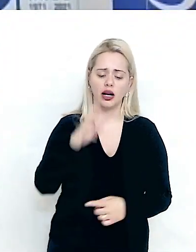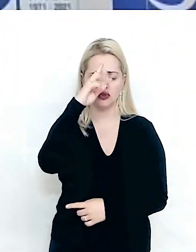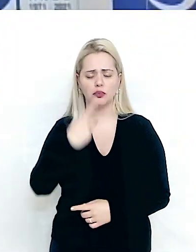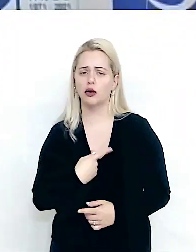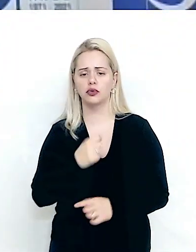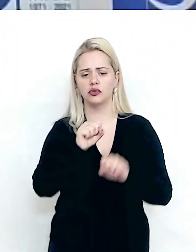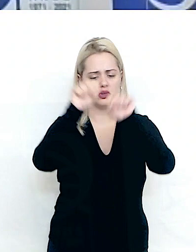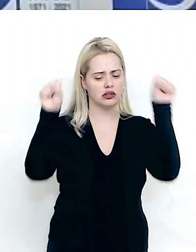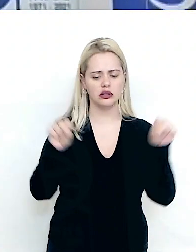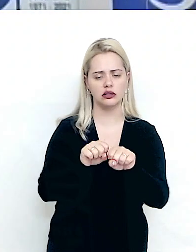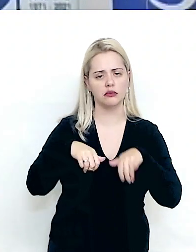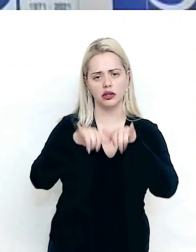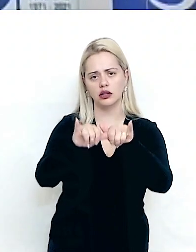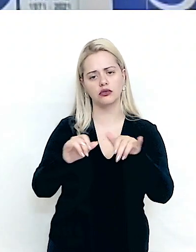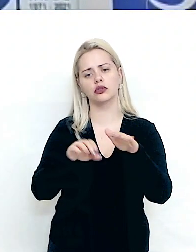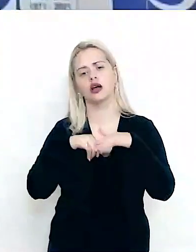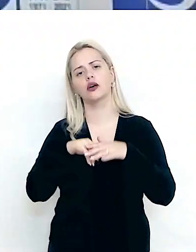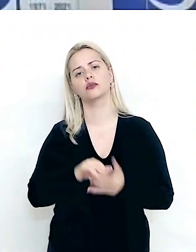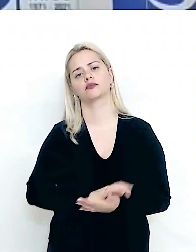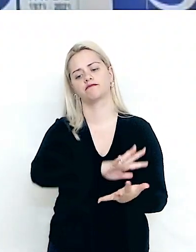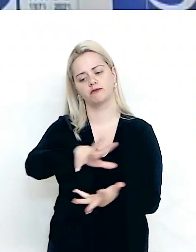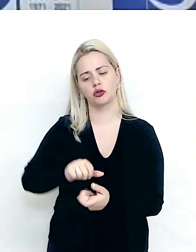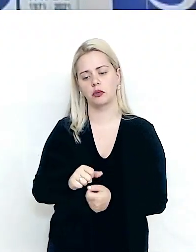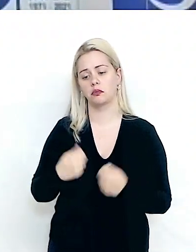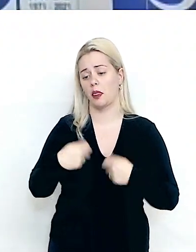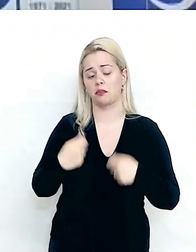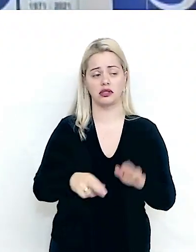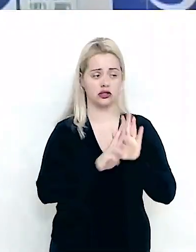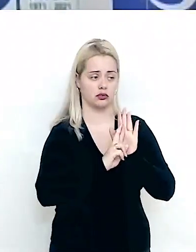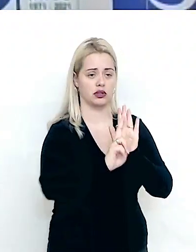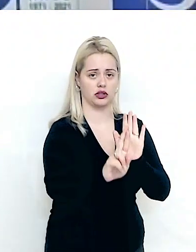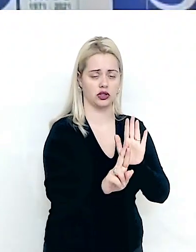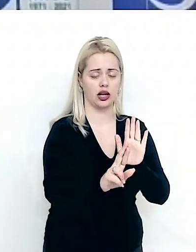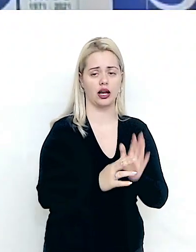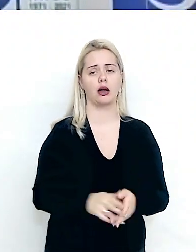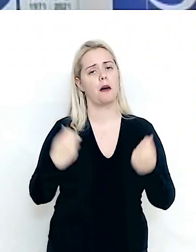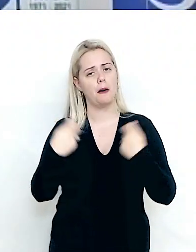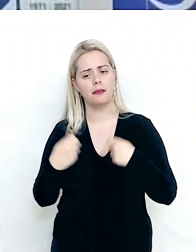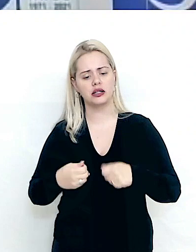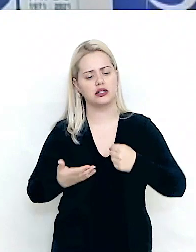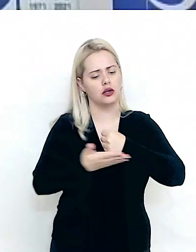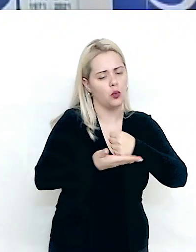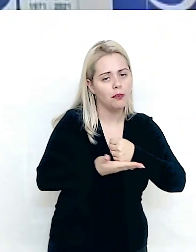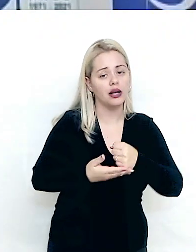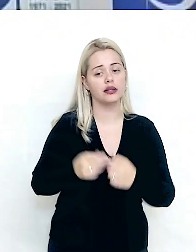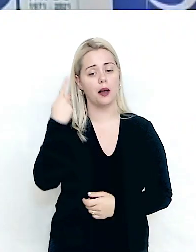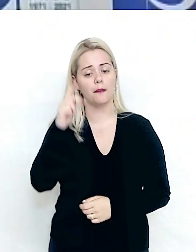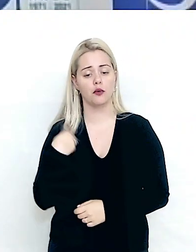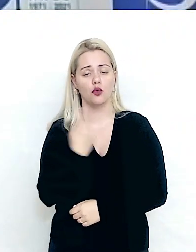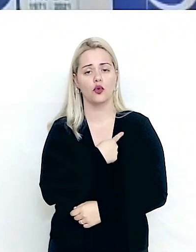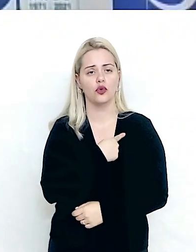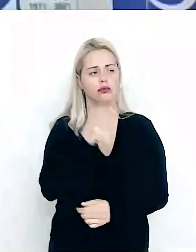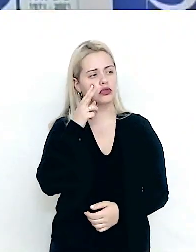sistema internacional de comércio agrícola, que precisa de regras, precisa de estabilidade, para que a gente possa prover um